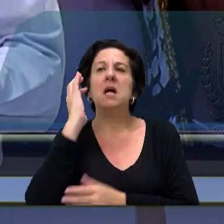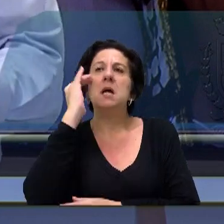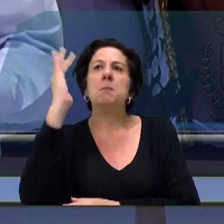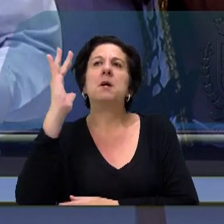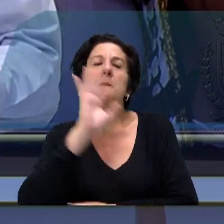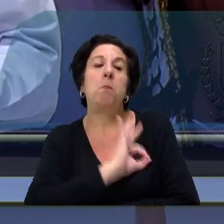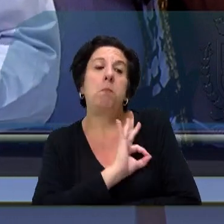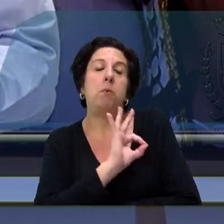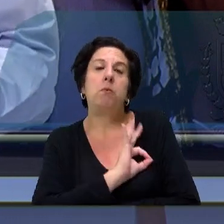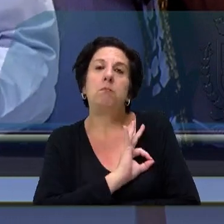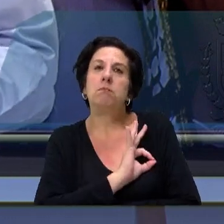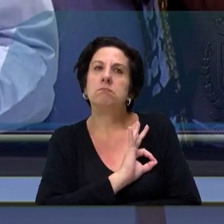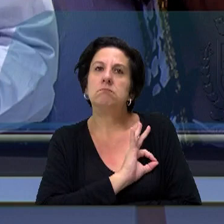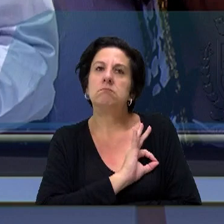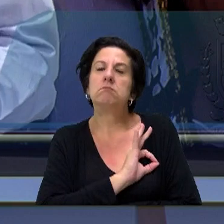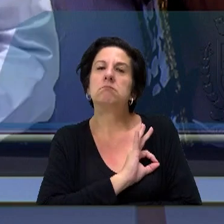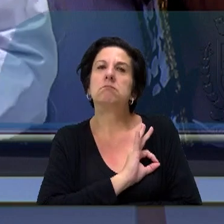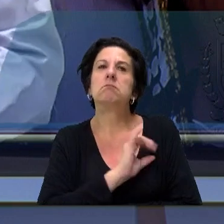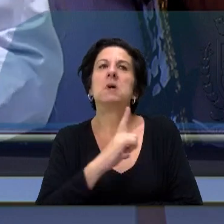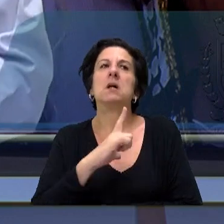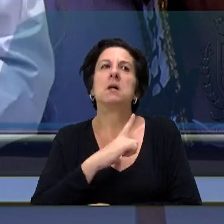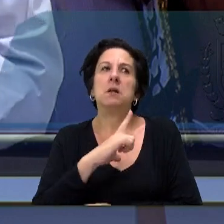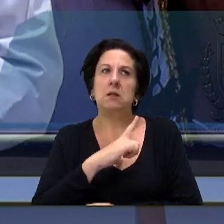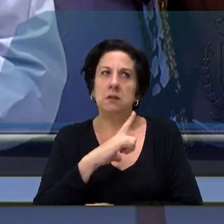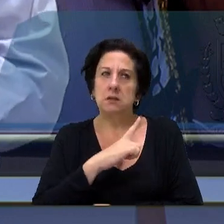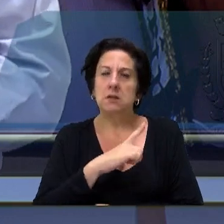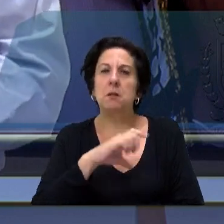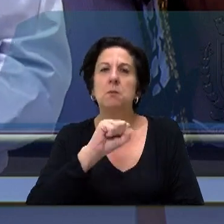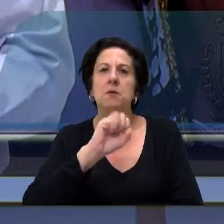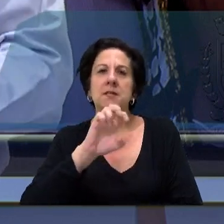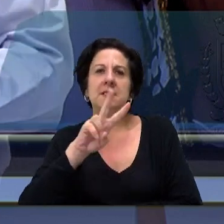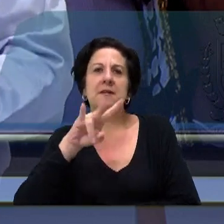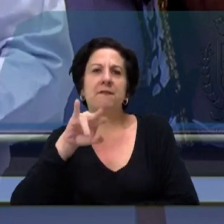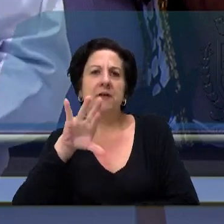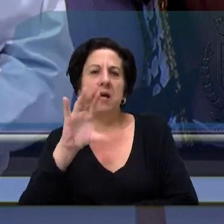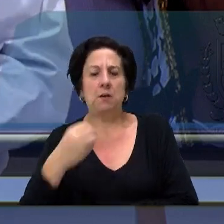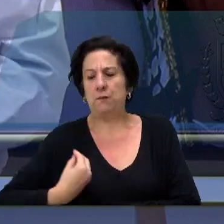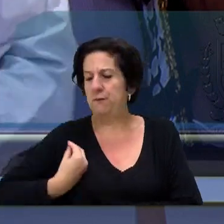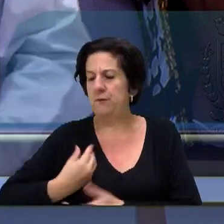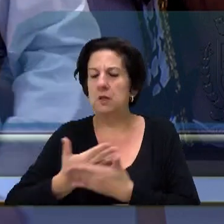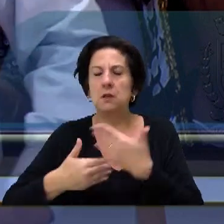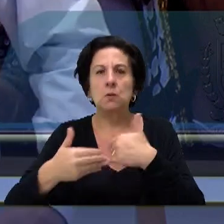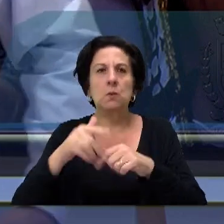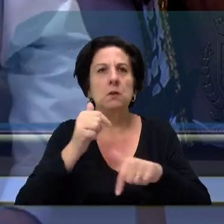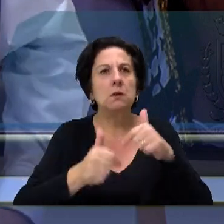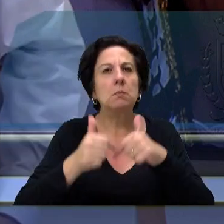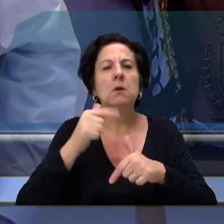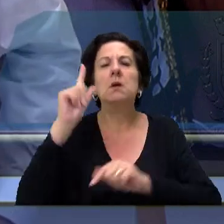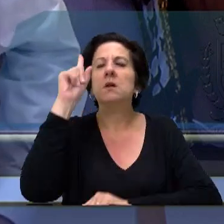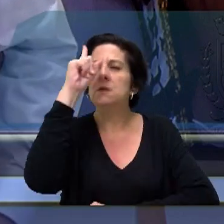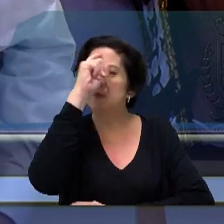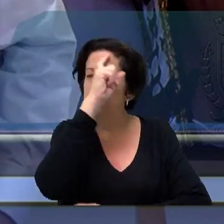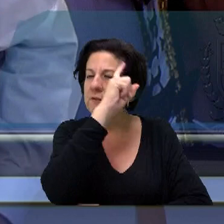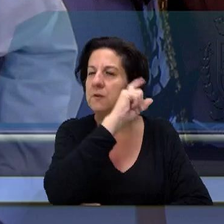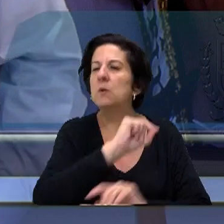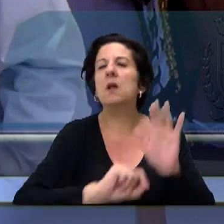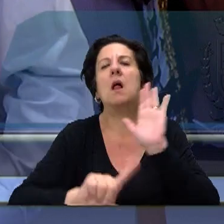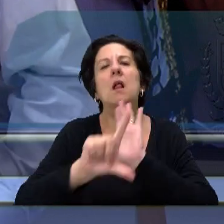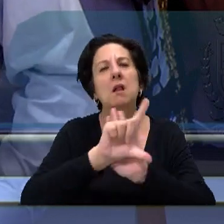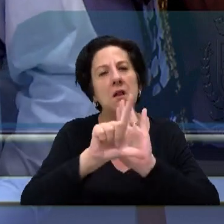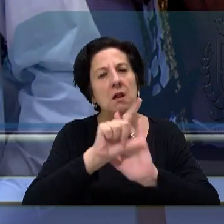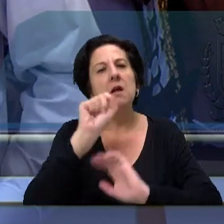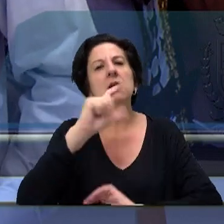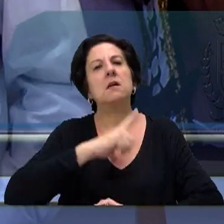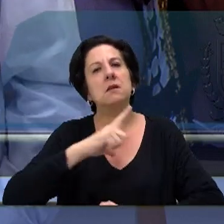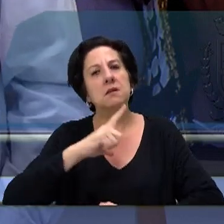Imagina os policiais, e aí nós temos o seu Jussi Severo, que passou uma vida inteira trabalhando nisso, a dificuldade que a legislação traz para